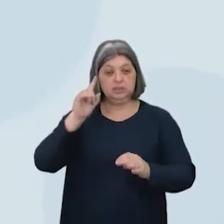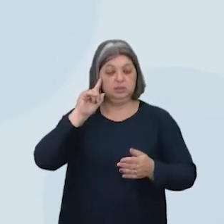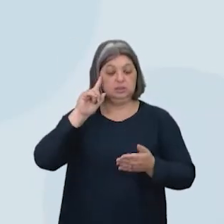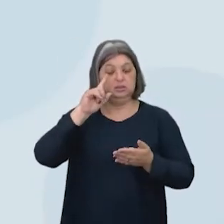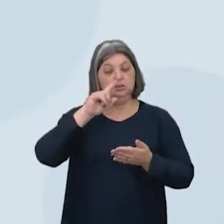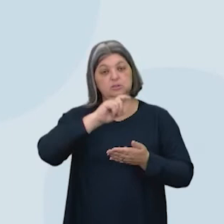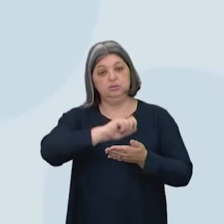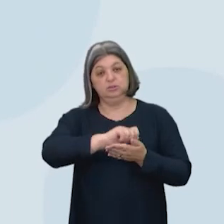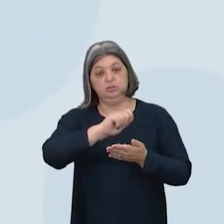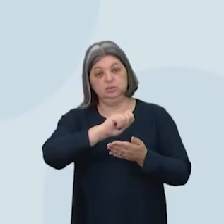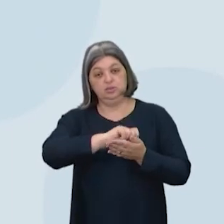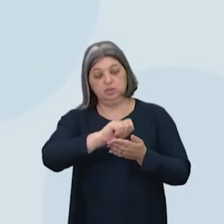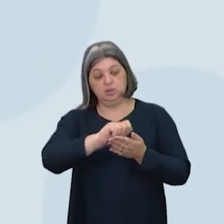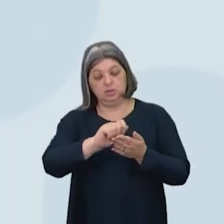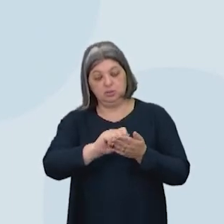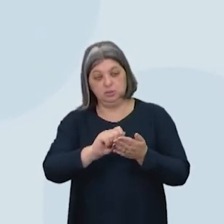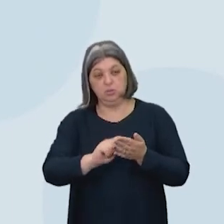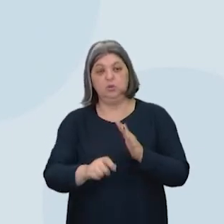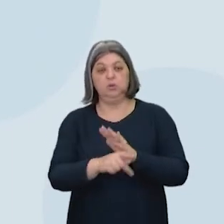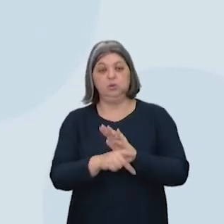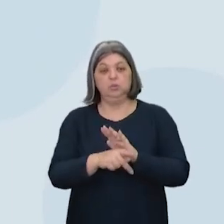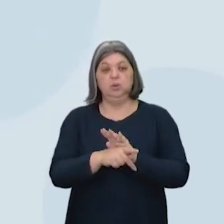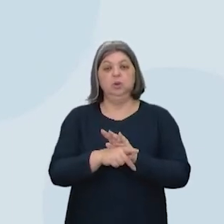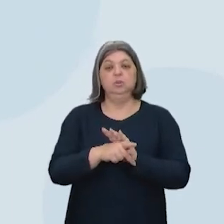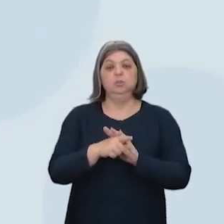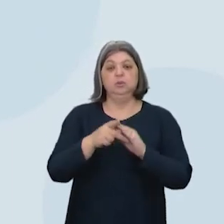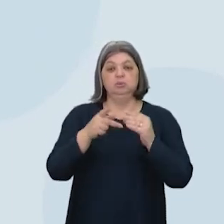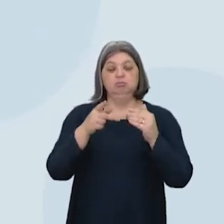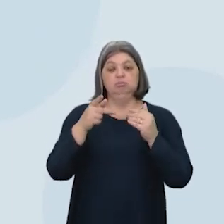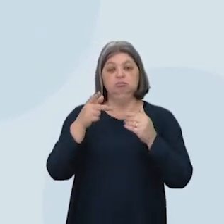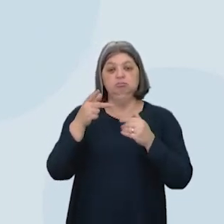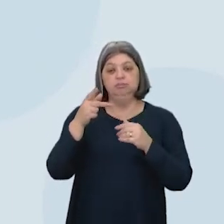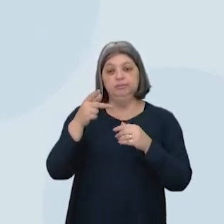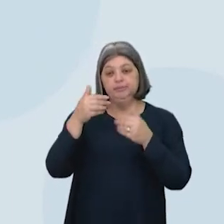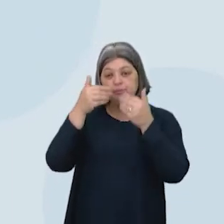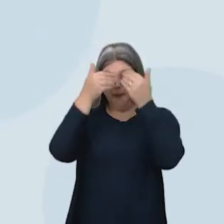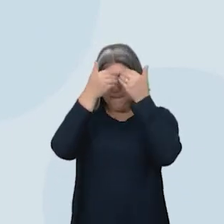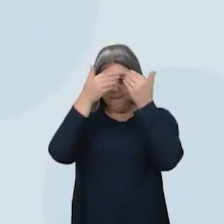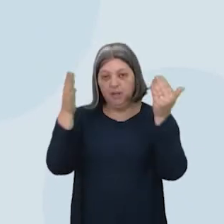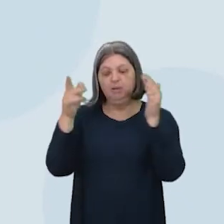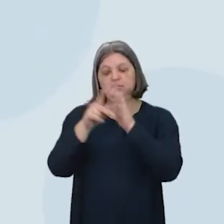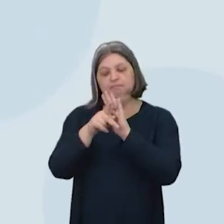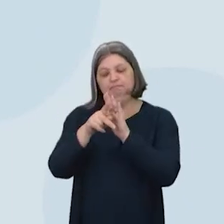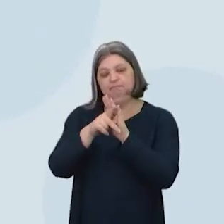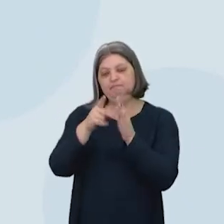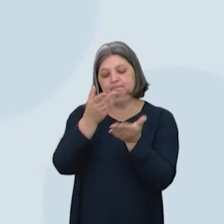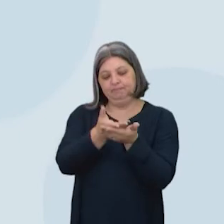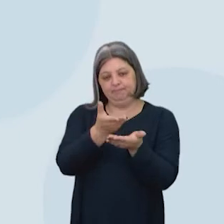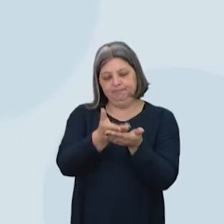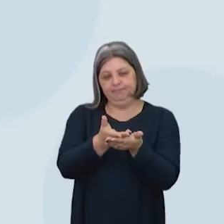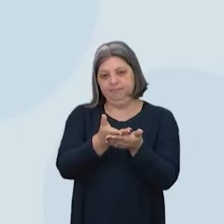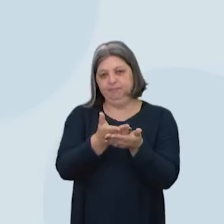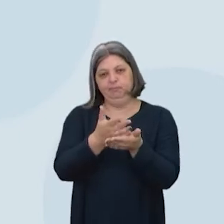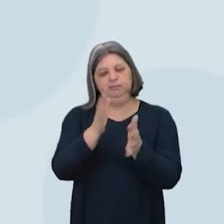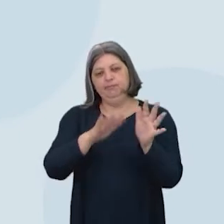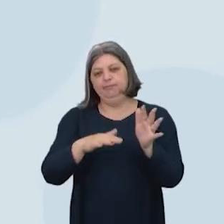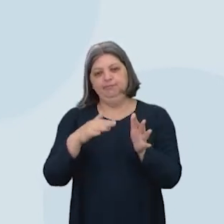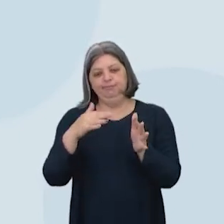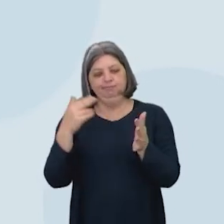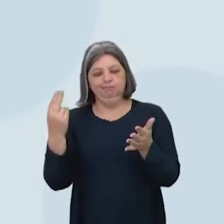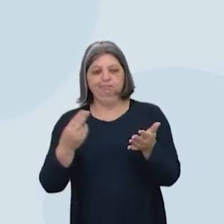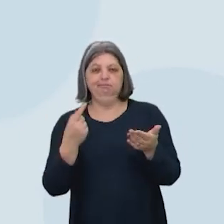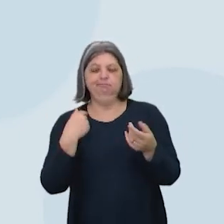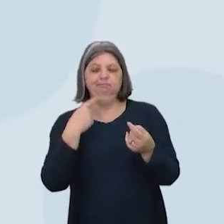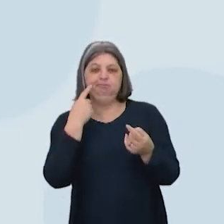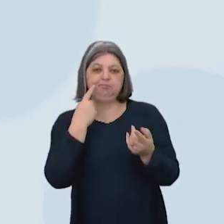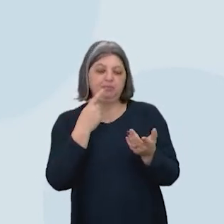para orientar os estudos. Por quê? Não adianta você anotar, depois você não entende nem a sua letra, não